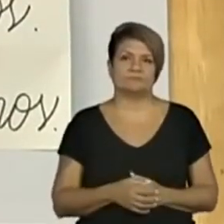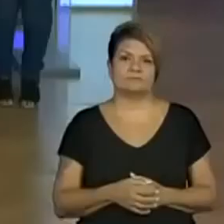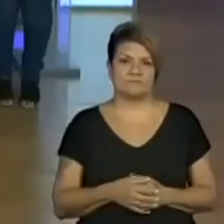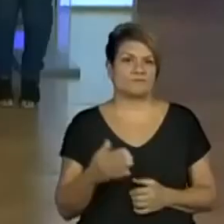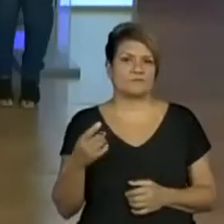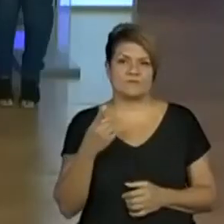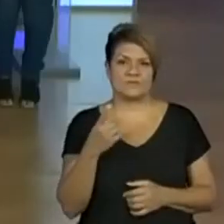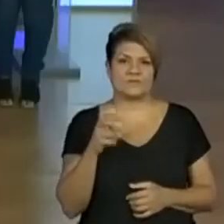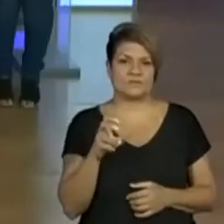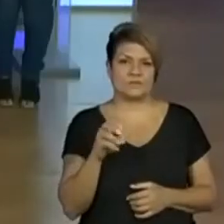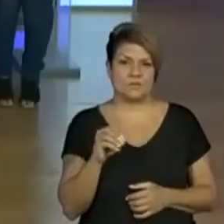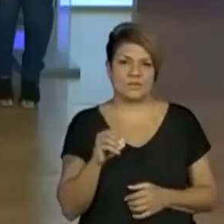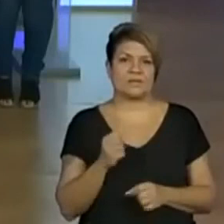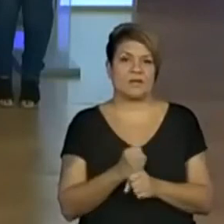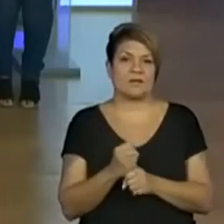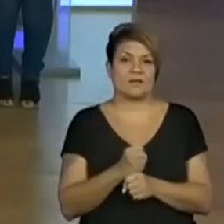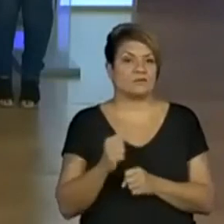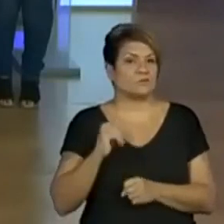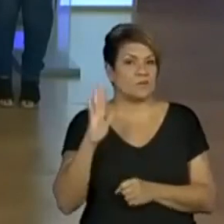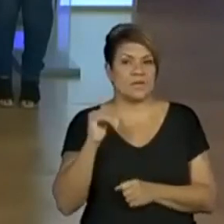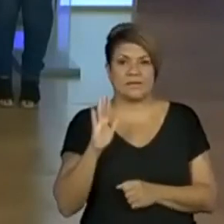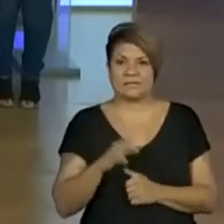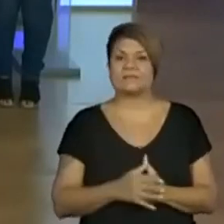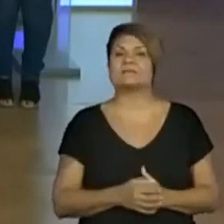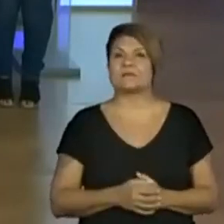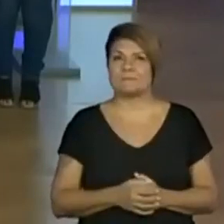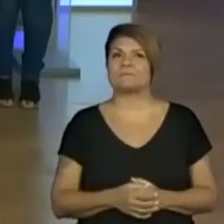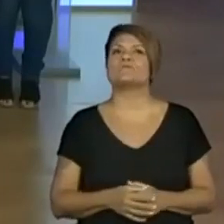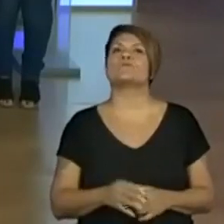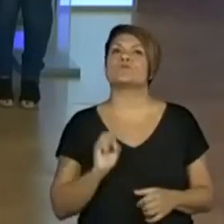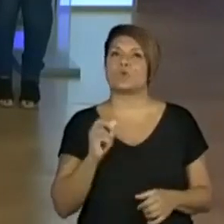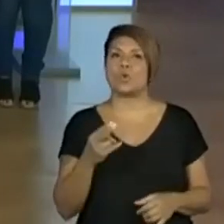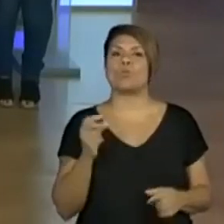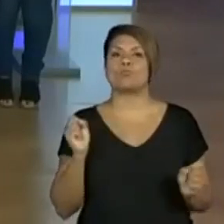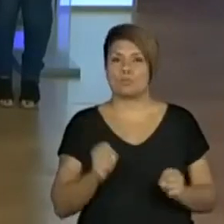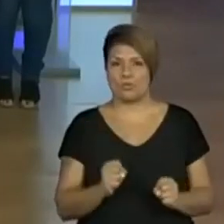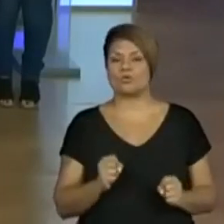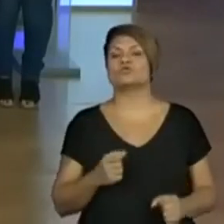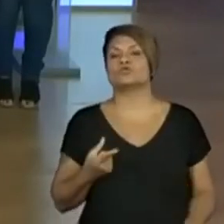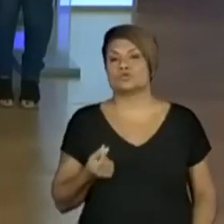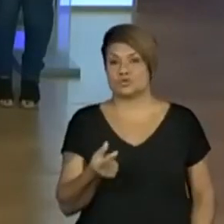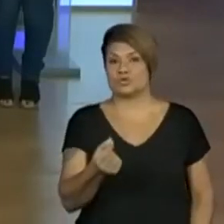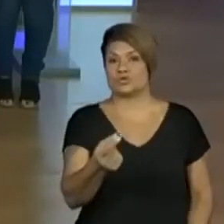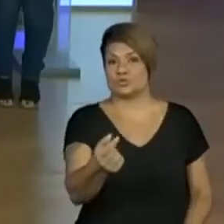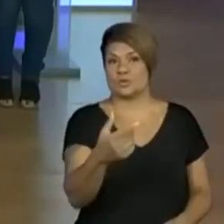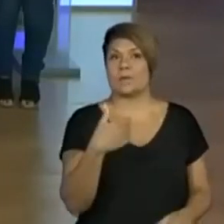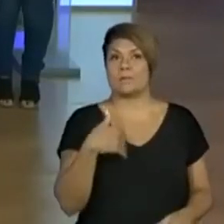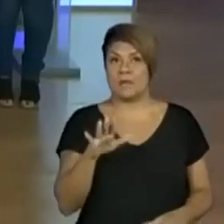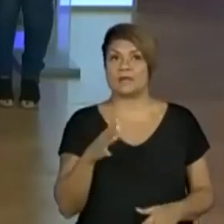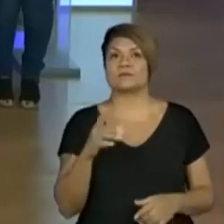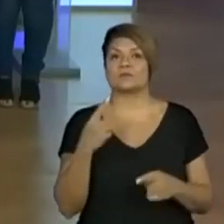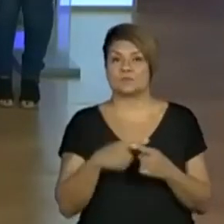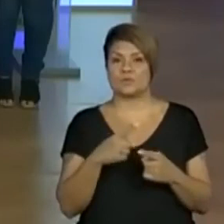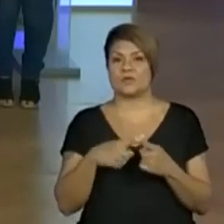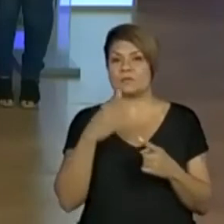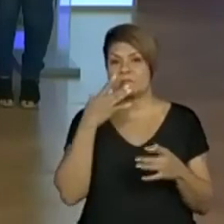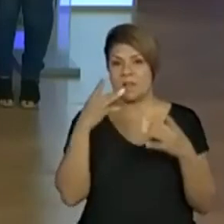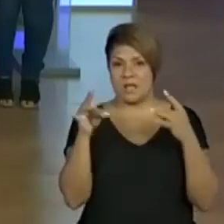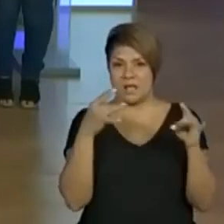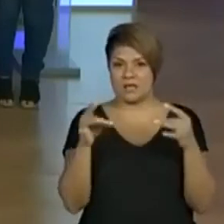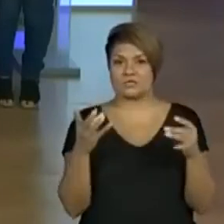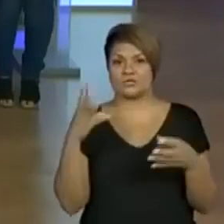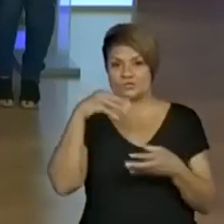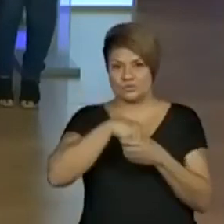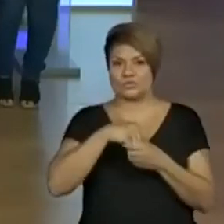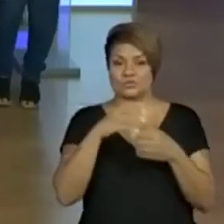mais de 150 anos e ainda também pode durar mais porque como ele é feito composto de arco um plástico ele